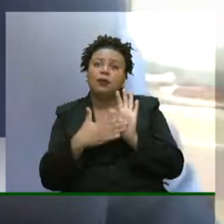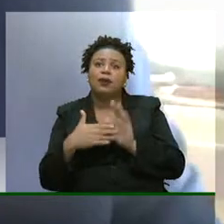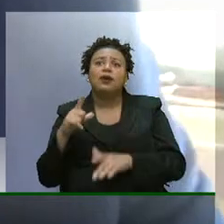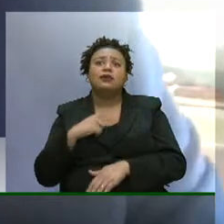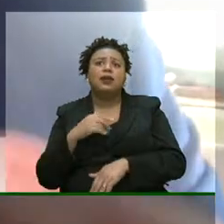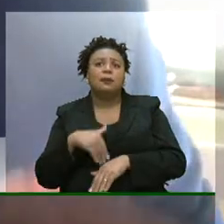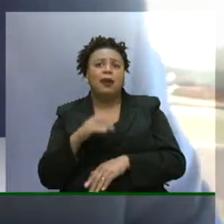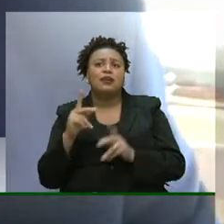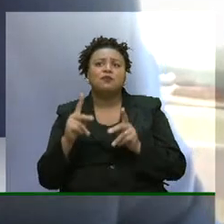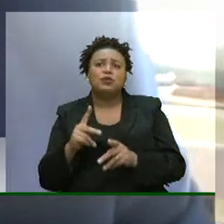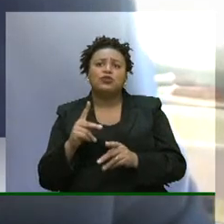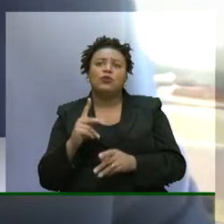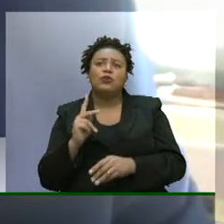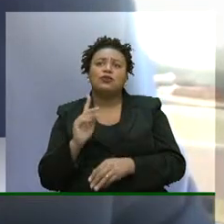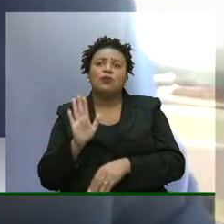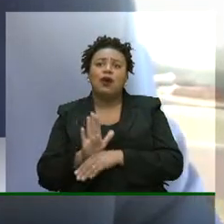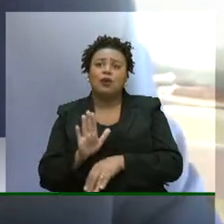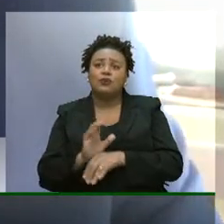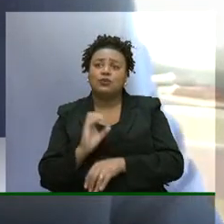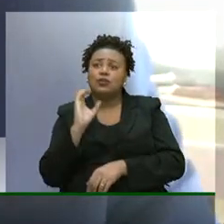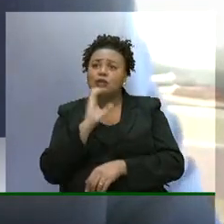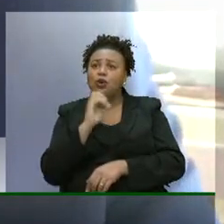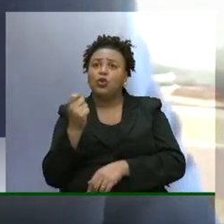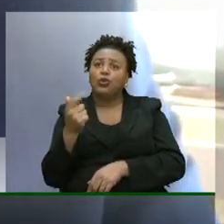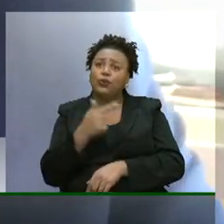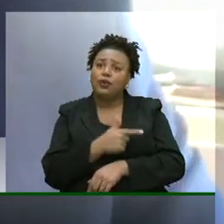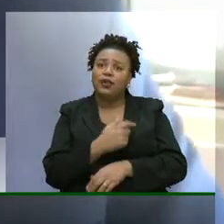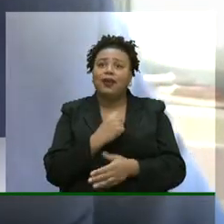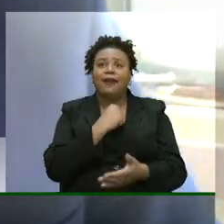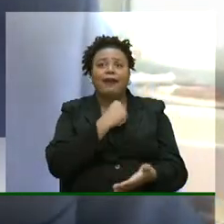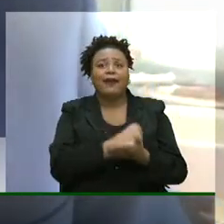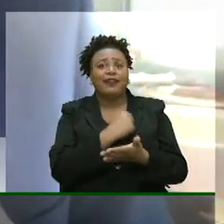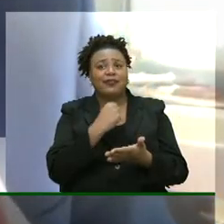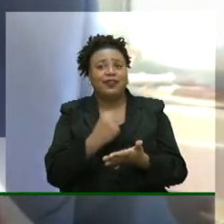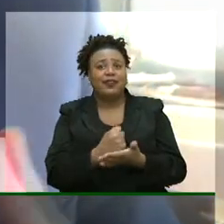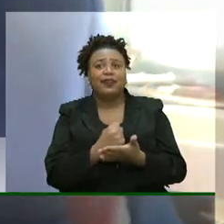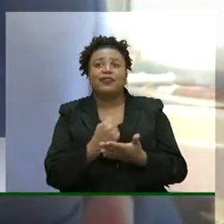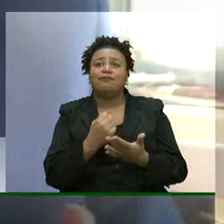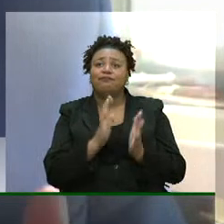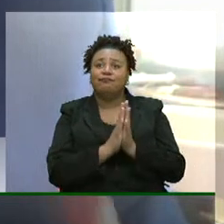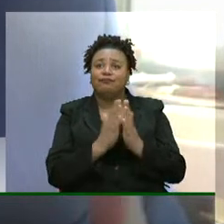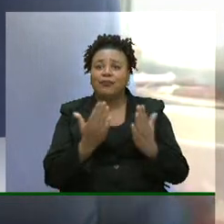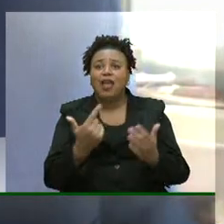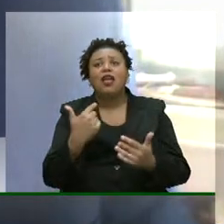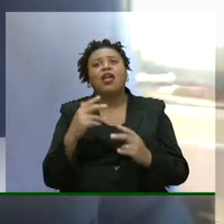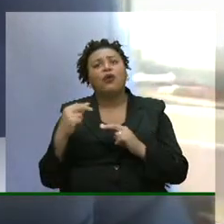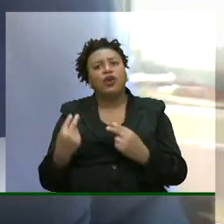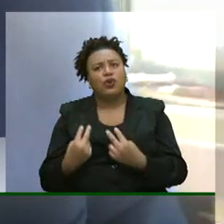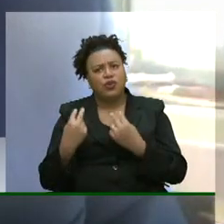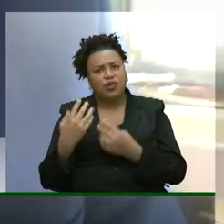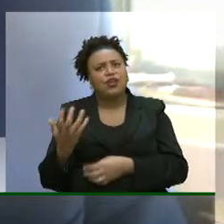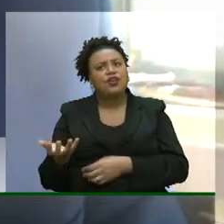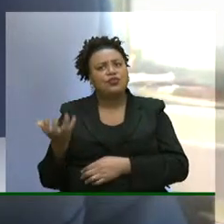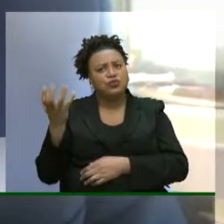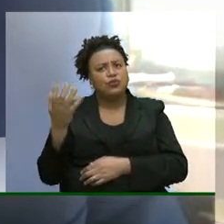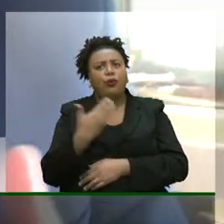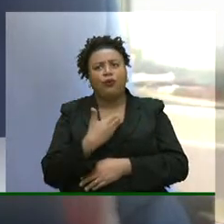gente hoje no auxílio emergencial do que com carteira assinada. Então, fica esse meu reconhecimento, não